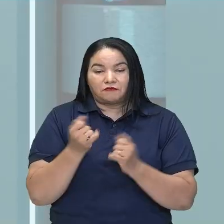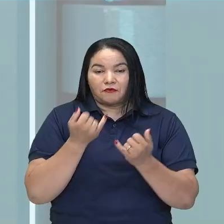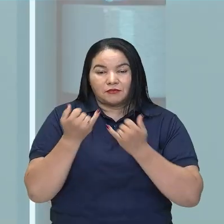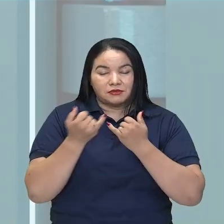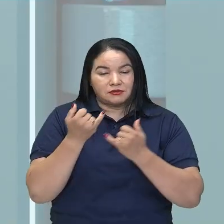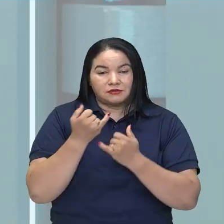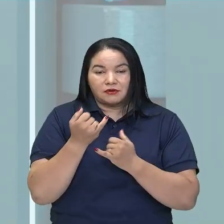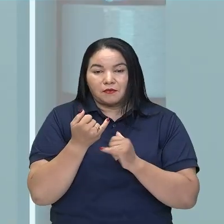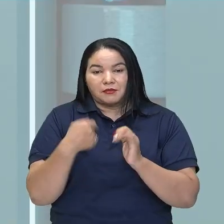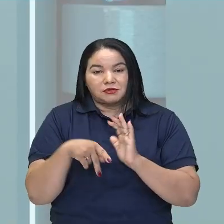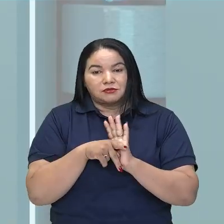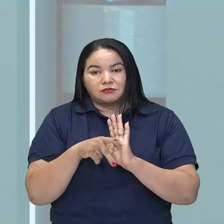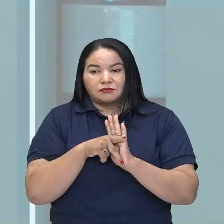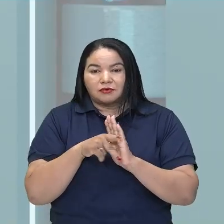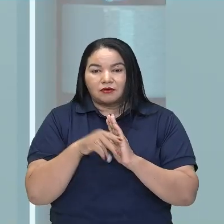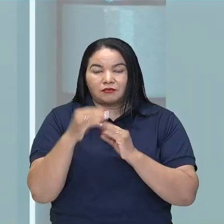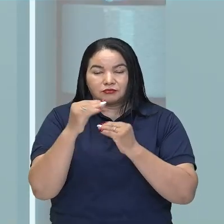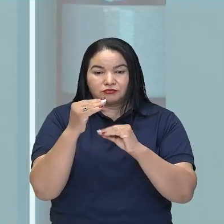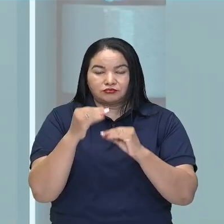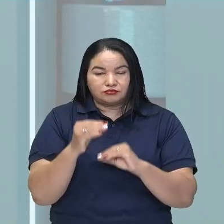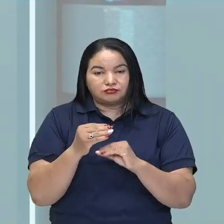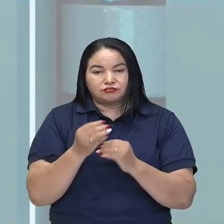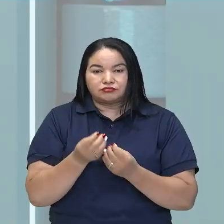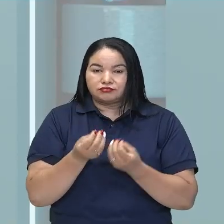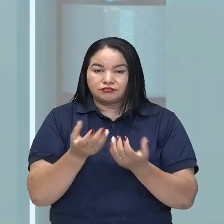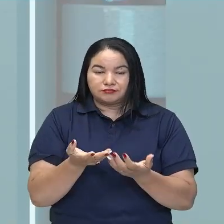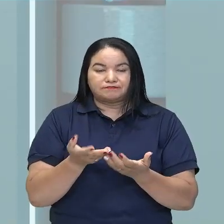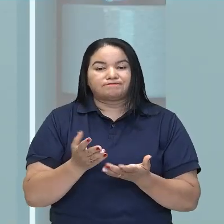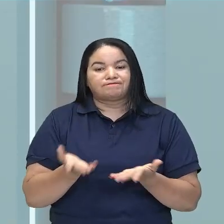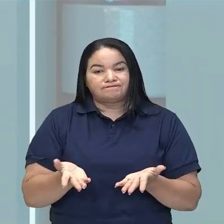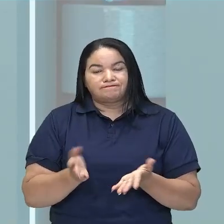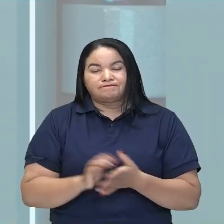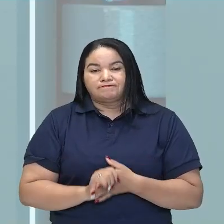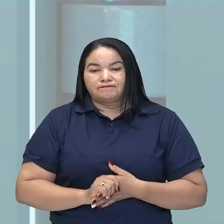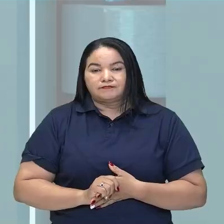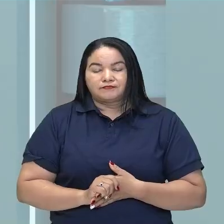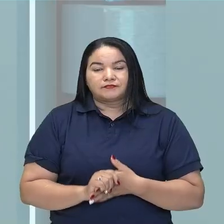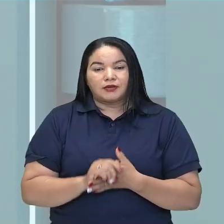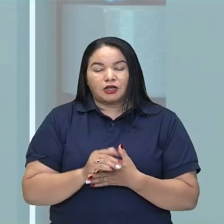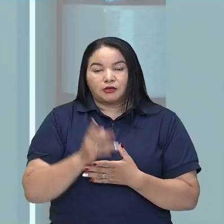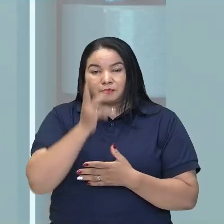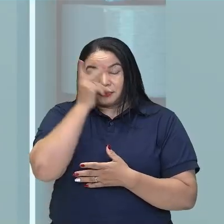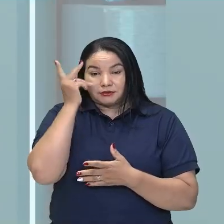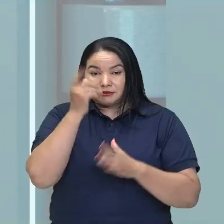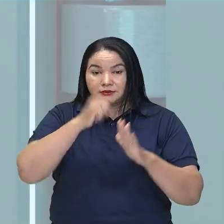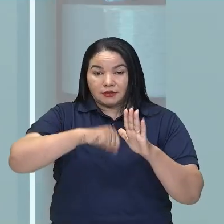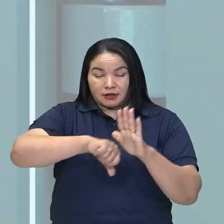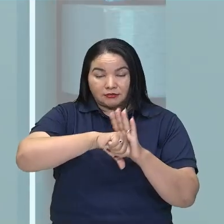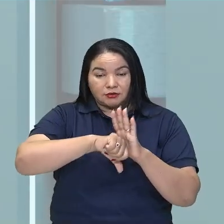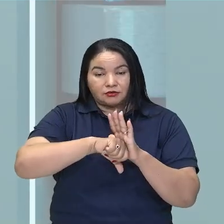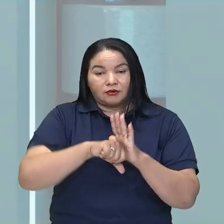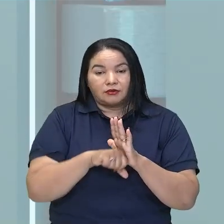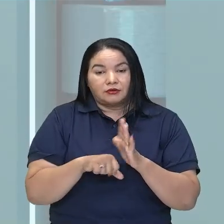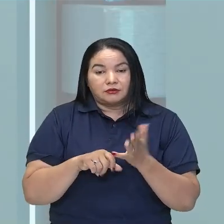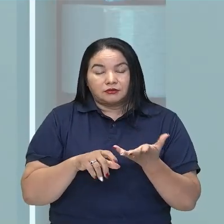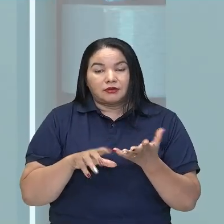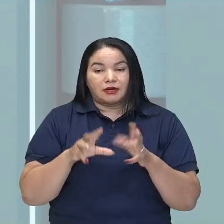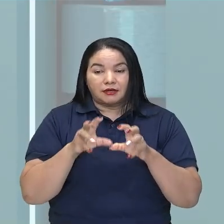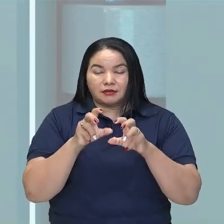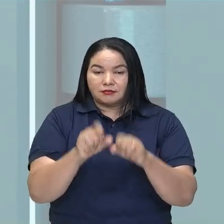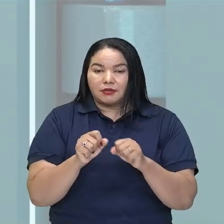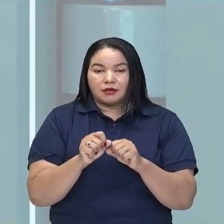de bandeja, ou seja, entregar de forma voluntária para os criminosos, para as pessoas que pretendem gerar fraudes,